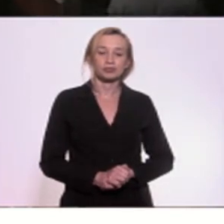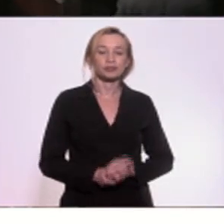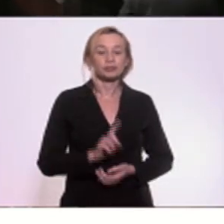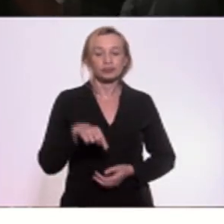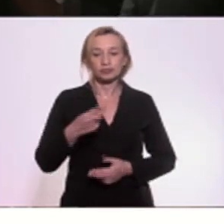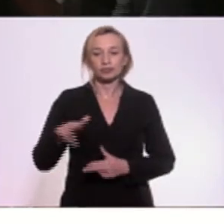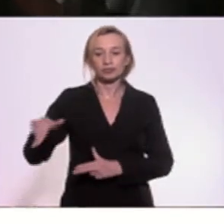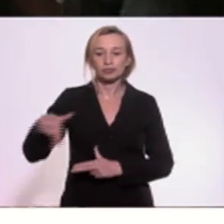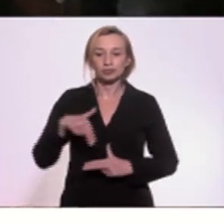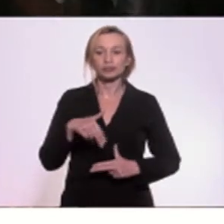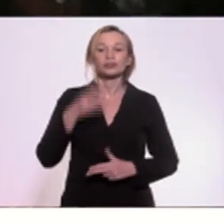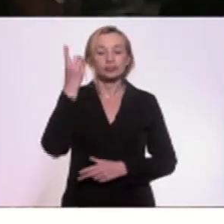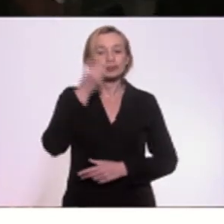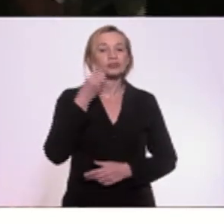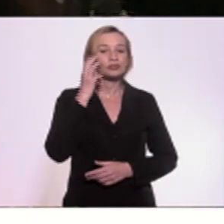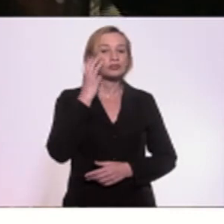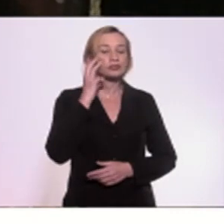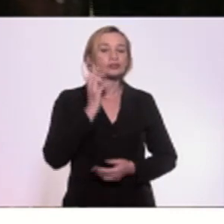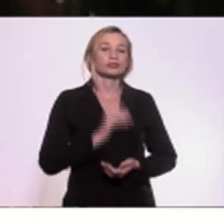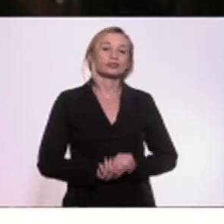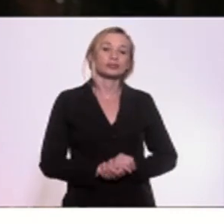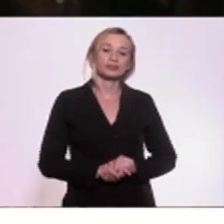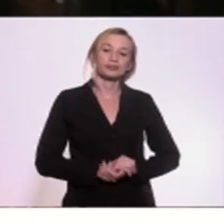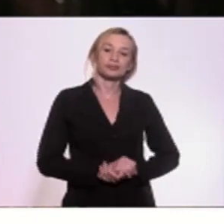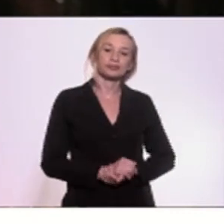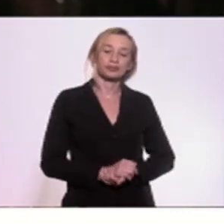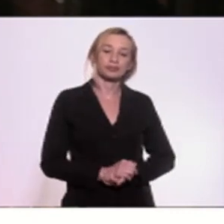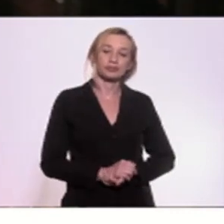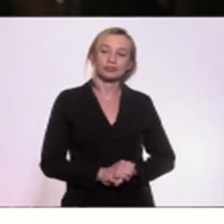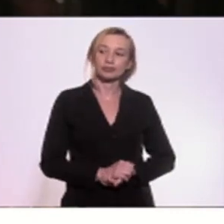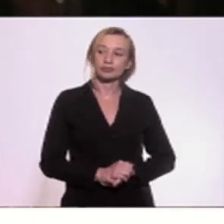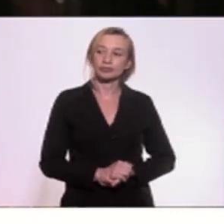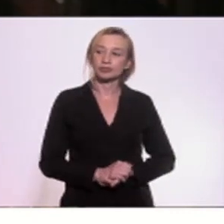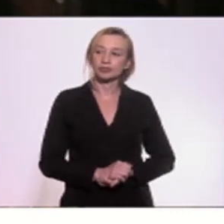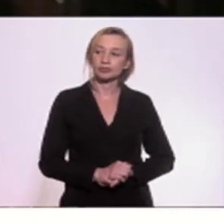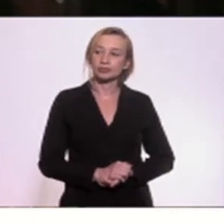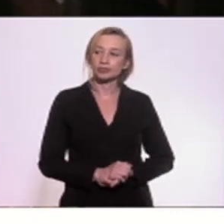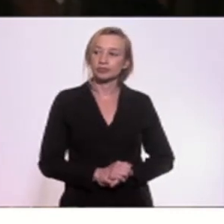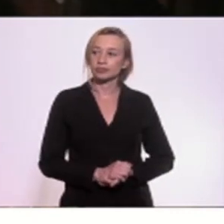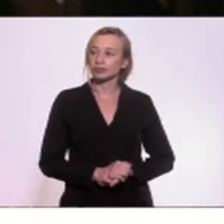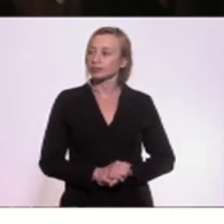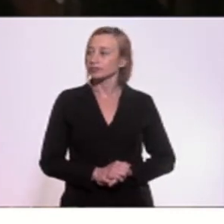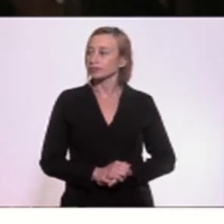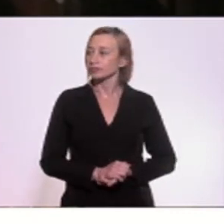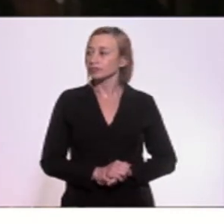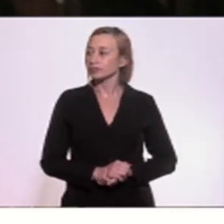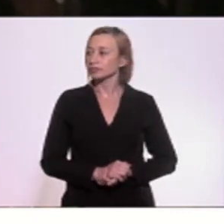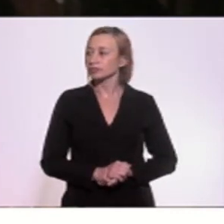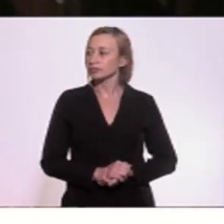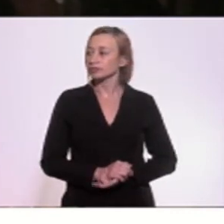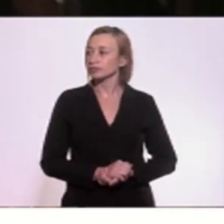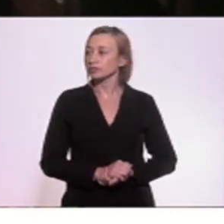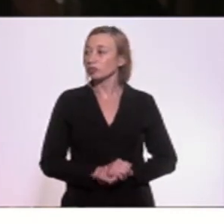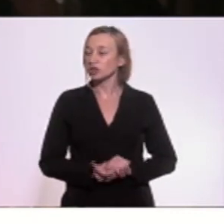Próximo orador inscrito, nobre deputado Valdec Carneiro. O senhor tem 10 minutos para fazer uso da palavra.